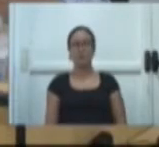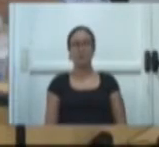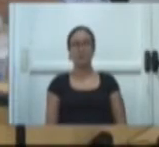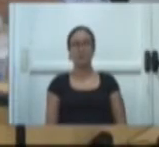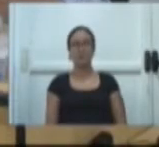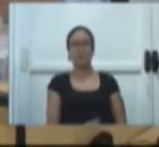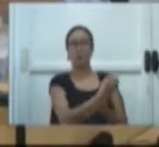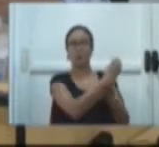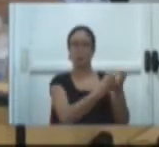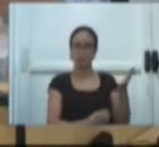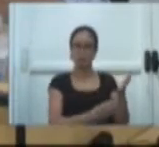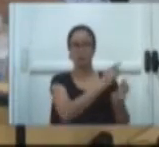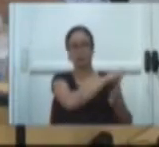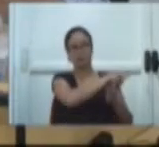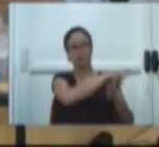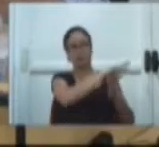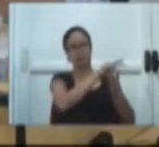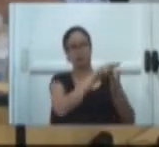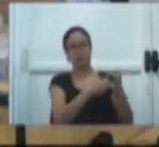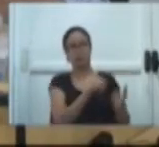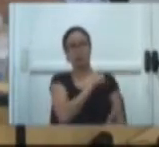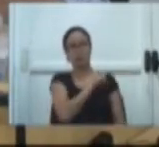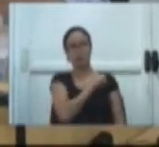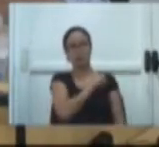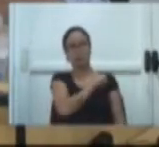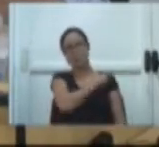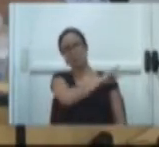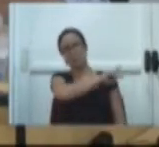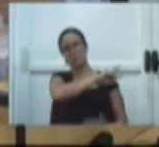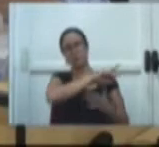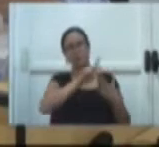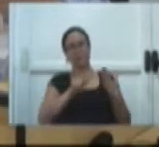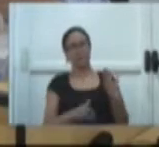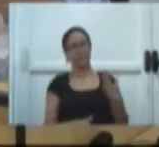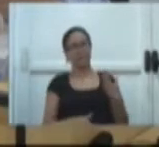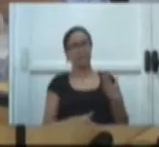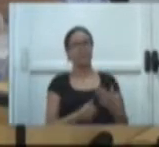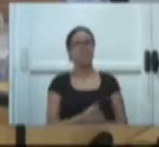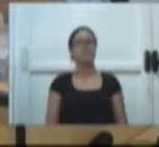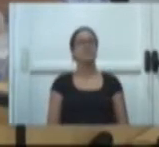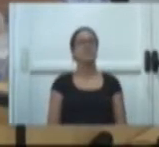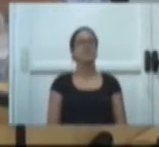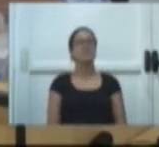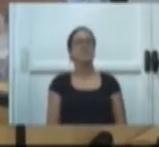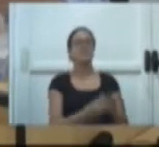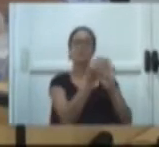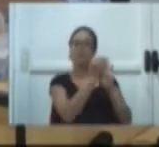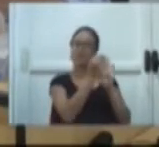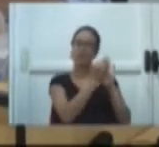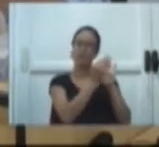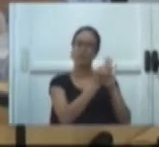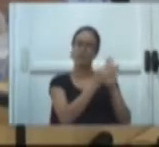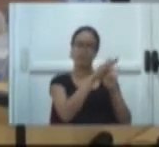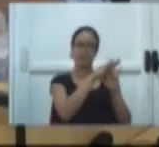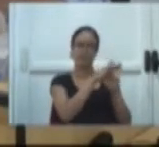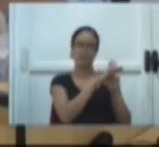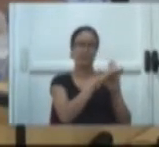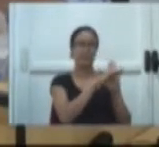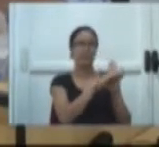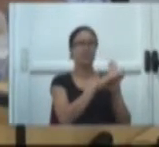192/15, 193/15, 194/15, 195/15,